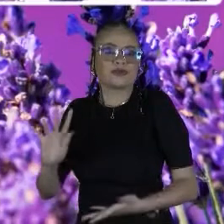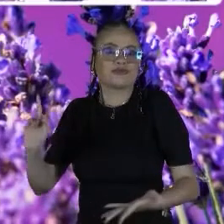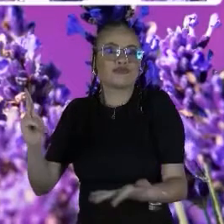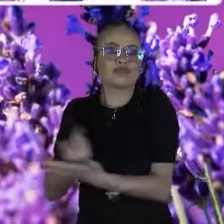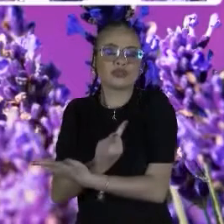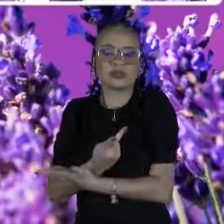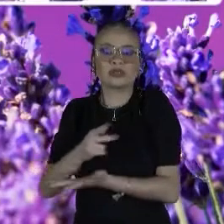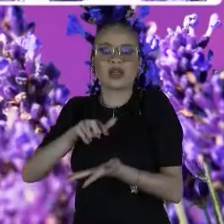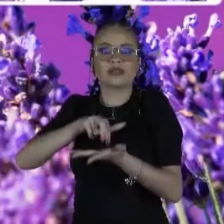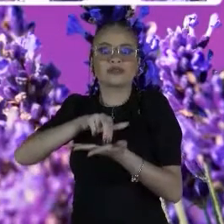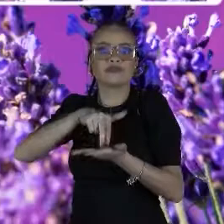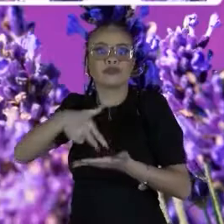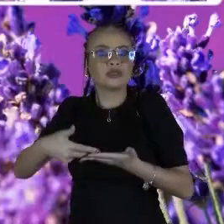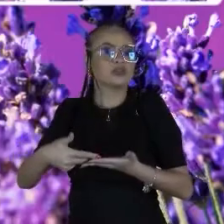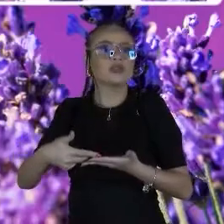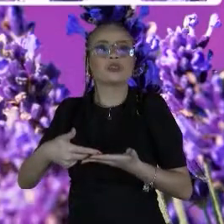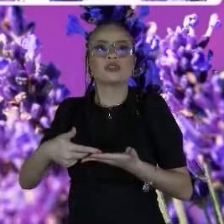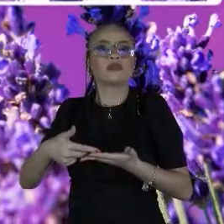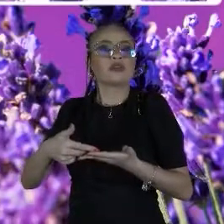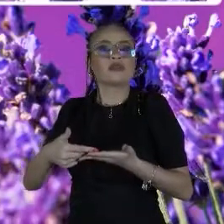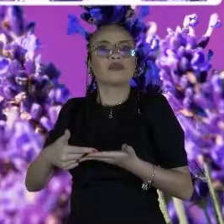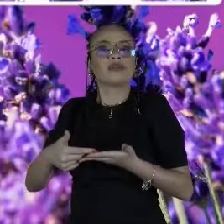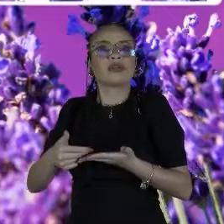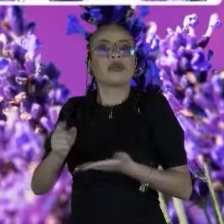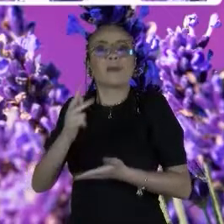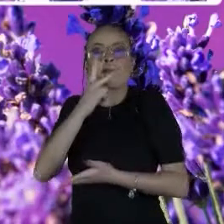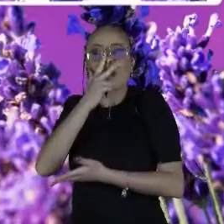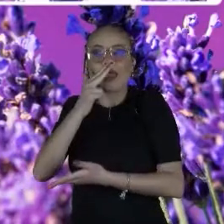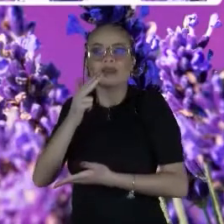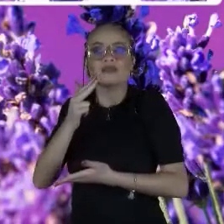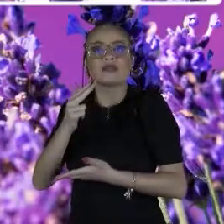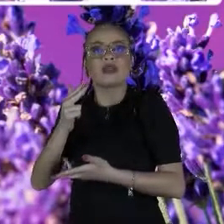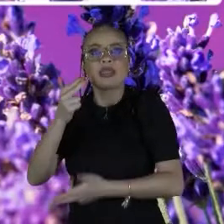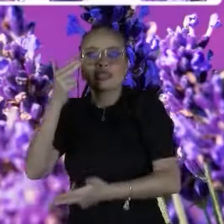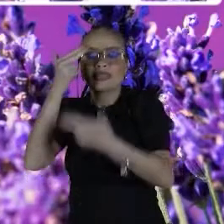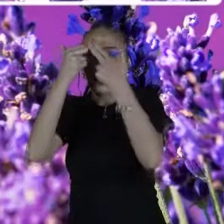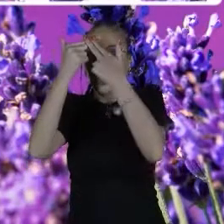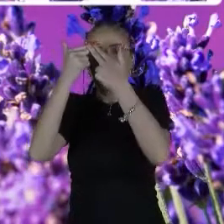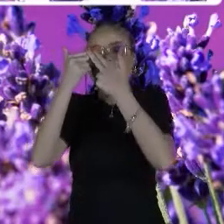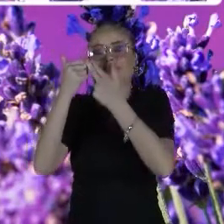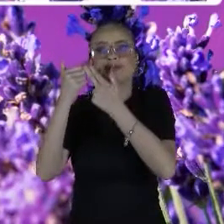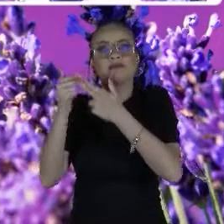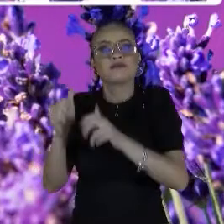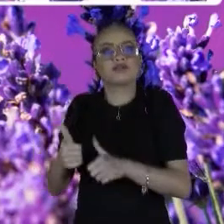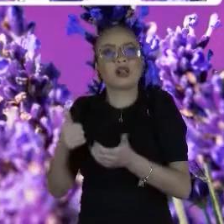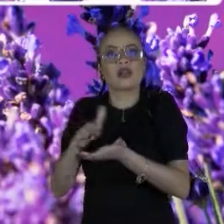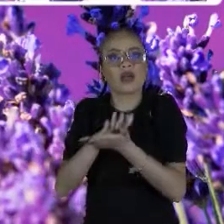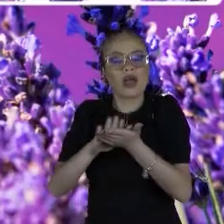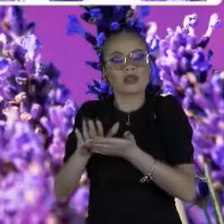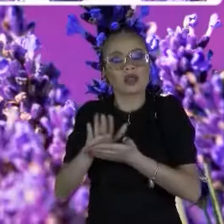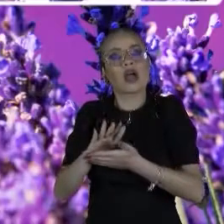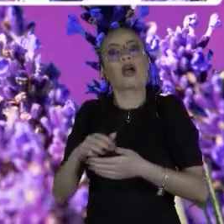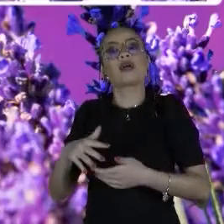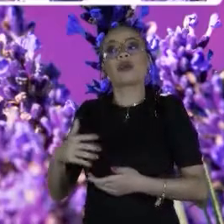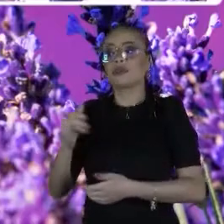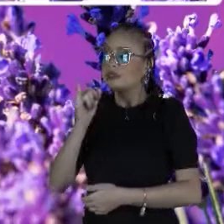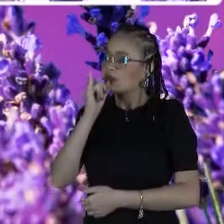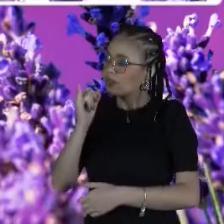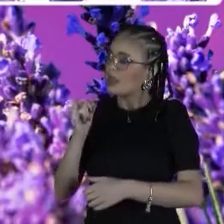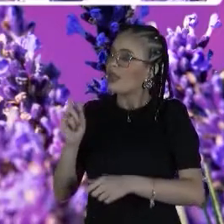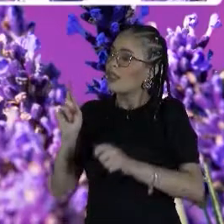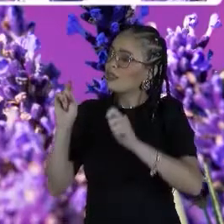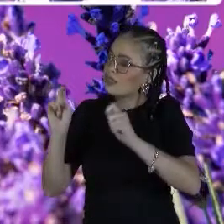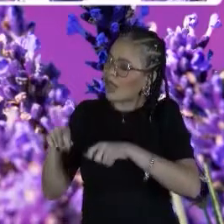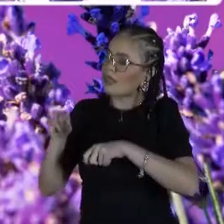não conseguirá cicatrizar aquele aquele aquele machucado né e a gente começou usar então melaleuca em